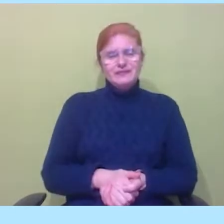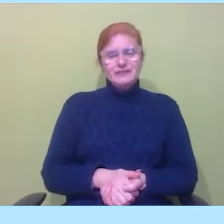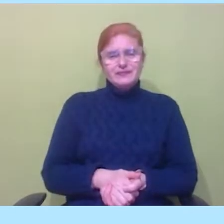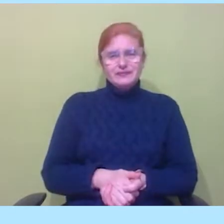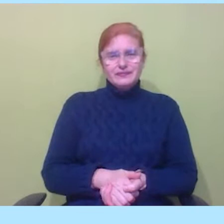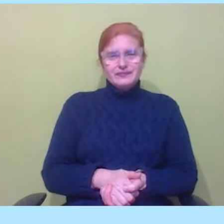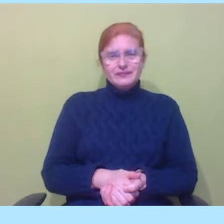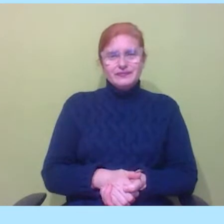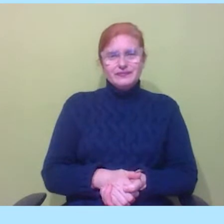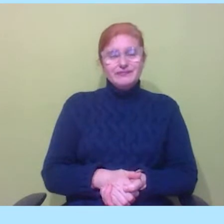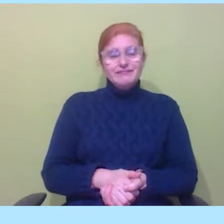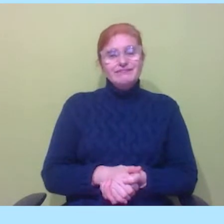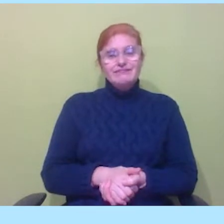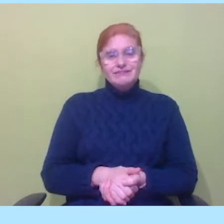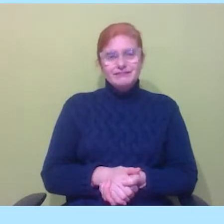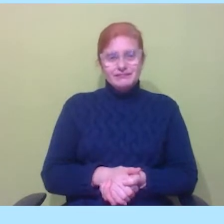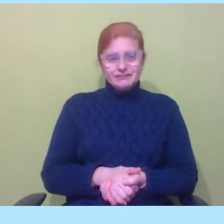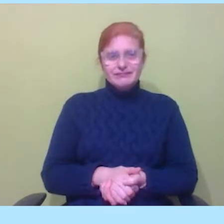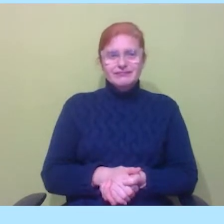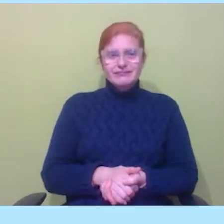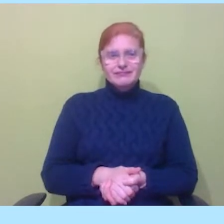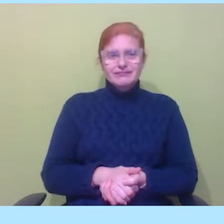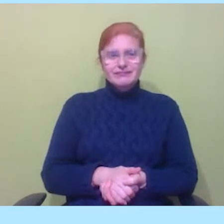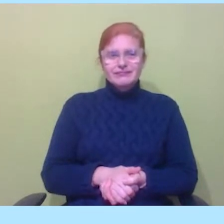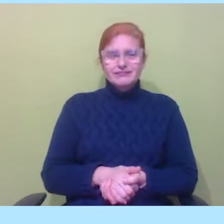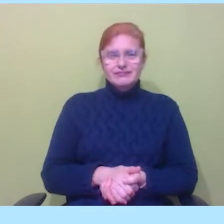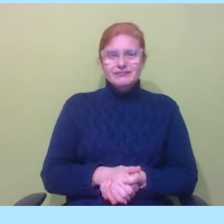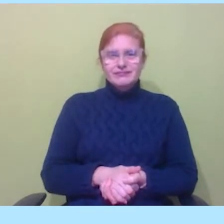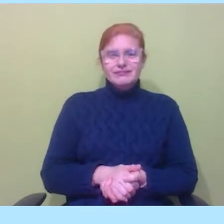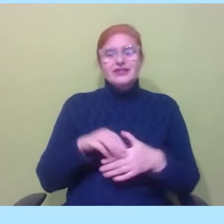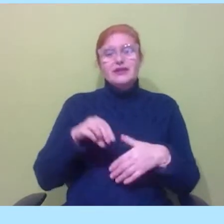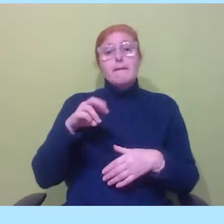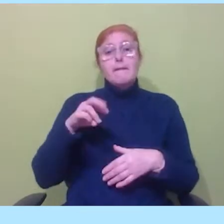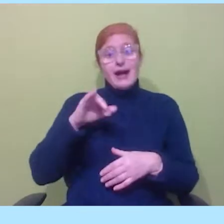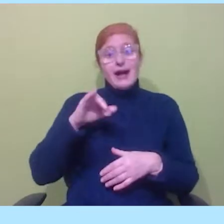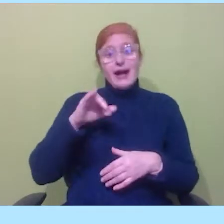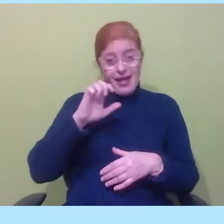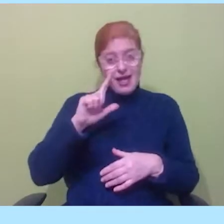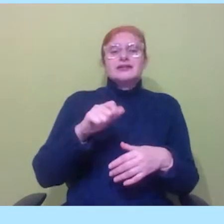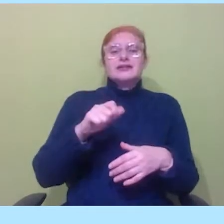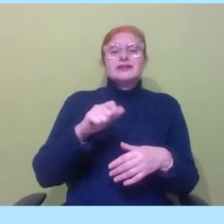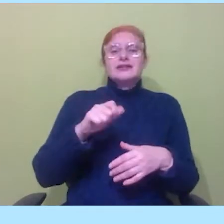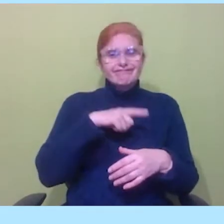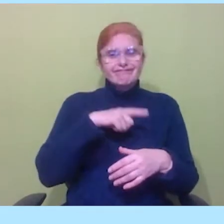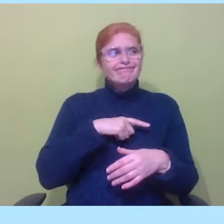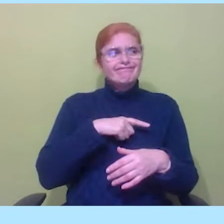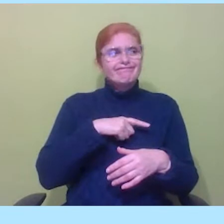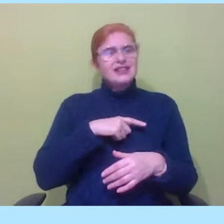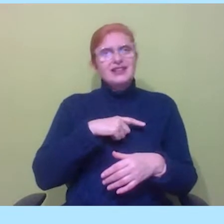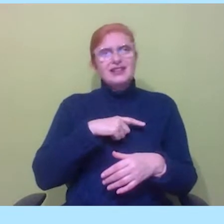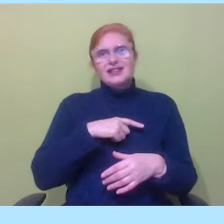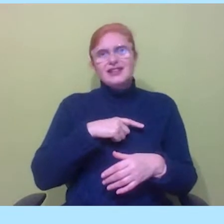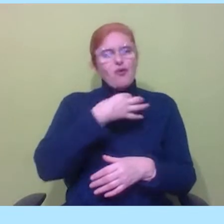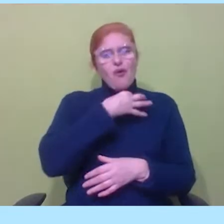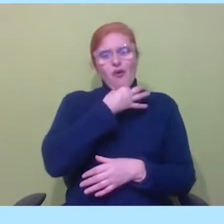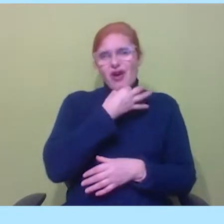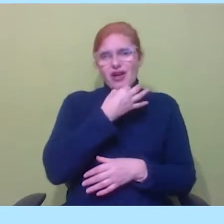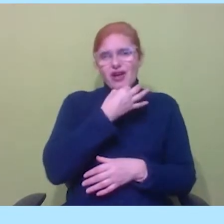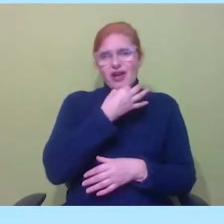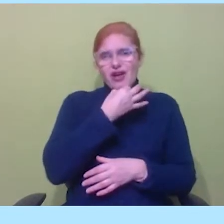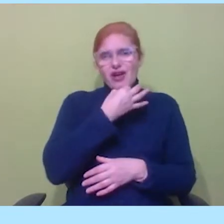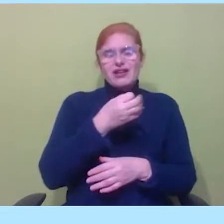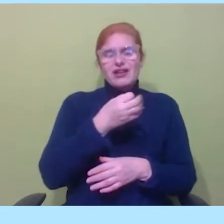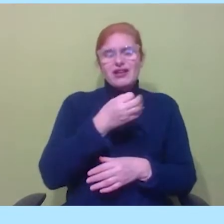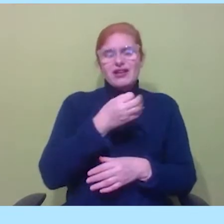O que a gente passou com a Marielle tem sido realmente um grande incômodo. Ano passado eu fui